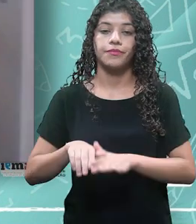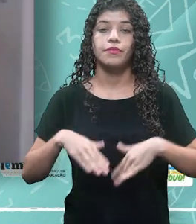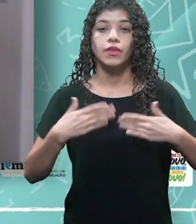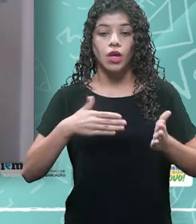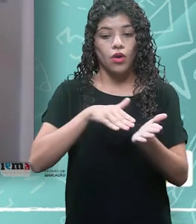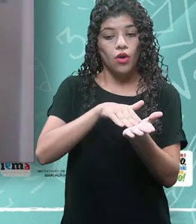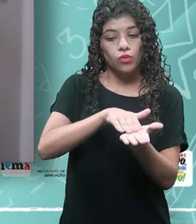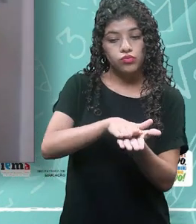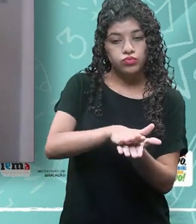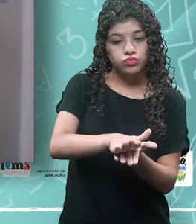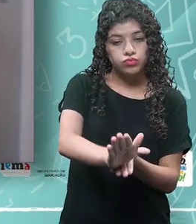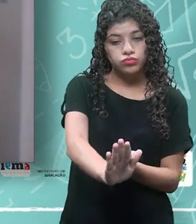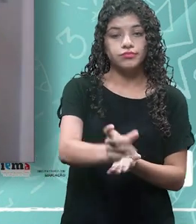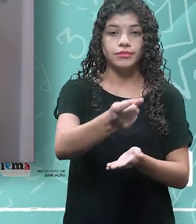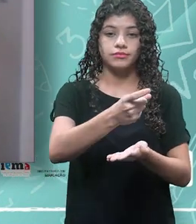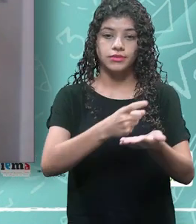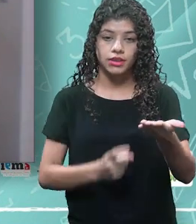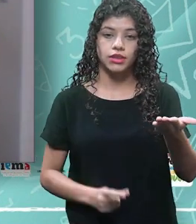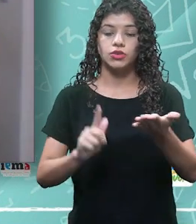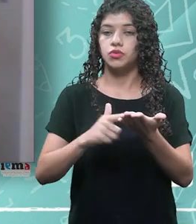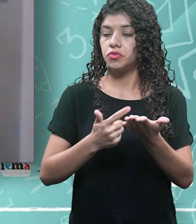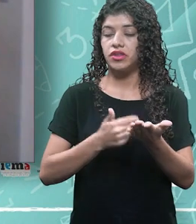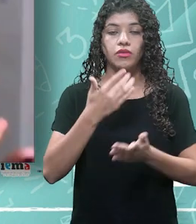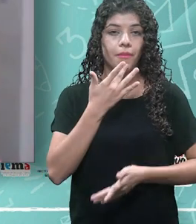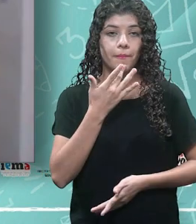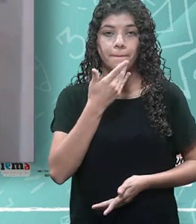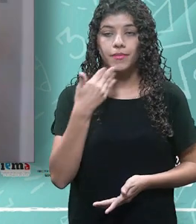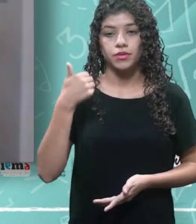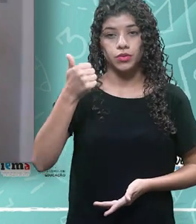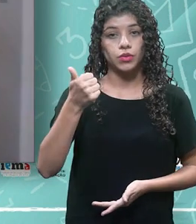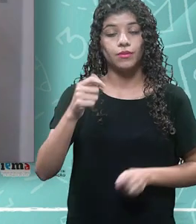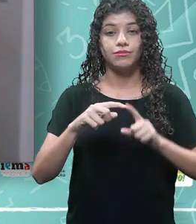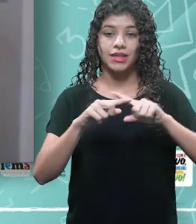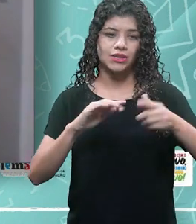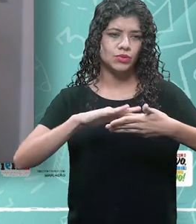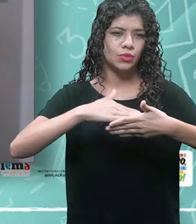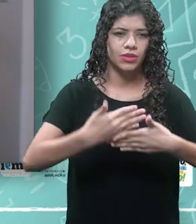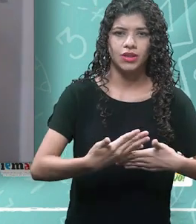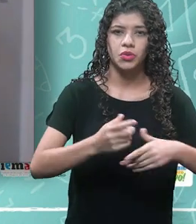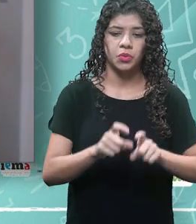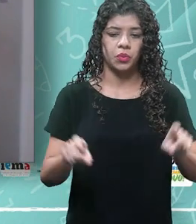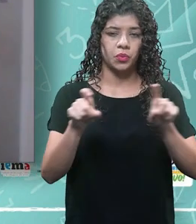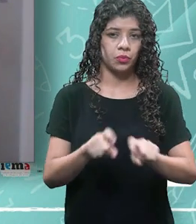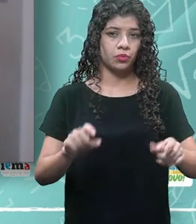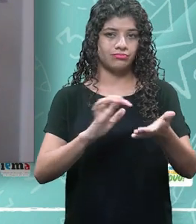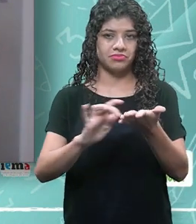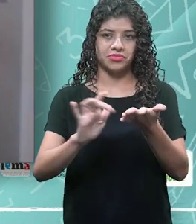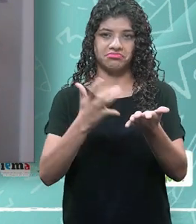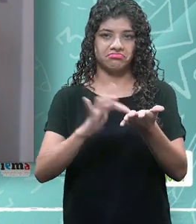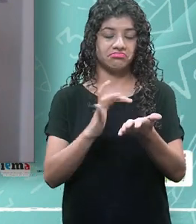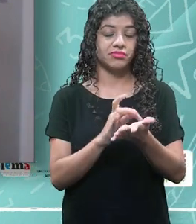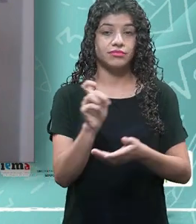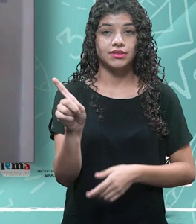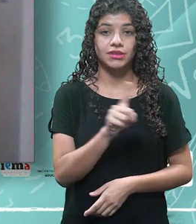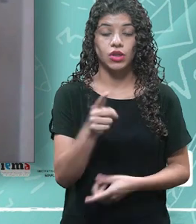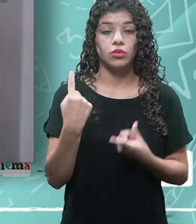bom então imprime esse seu texto aí se for um livro ótimo mas não leia pelo computador ou por qualquer meio digital